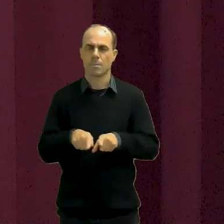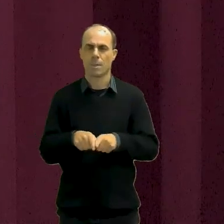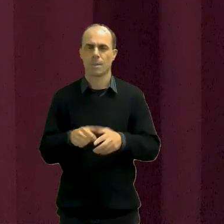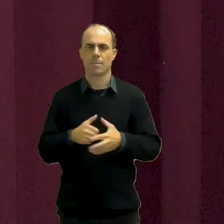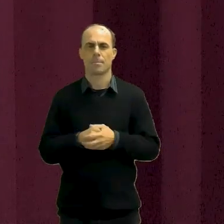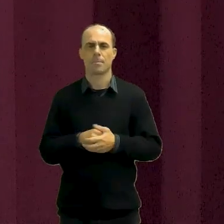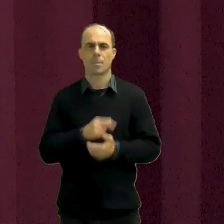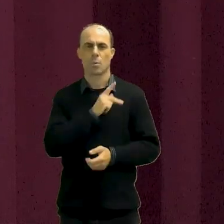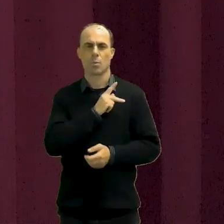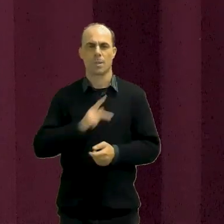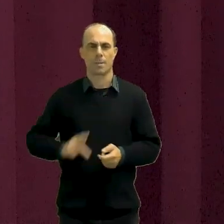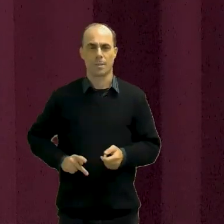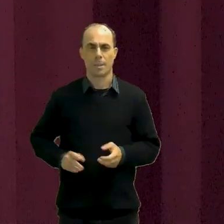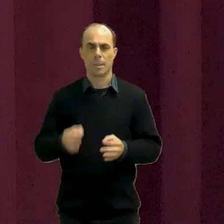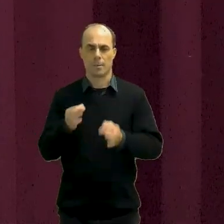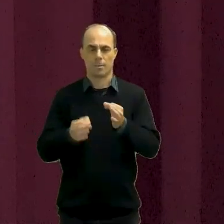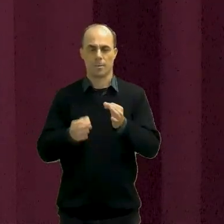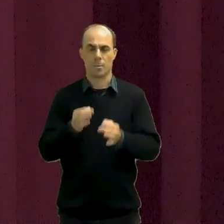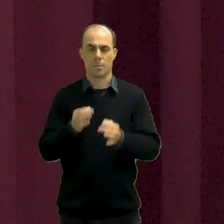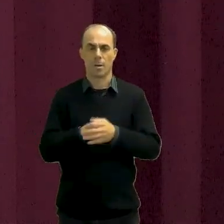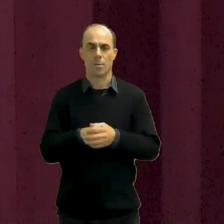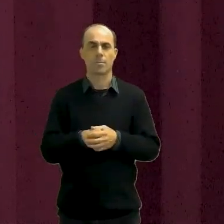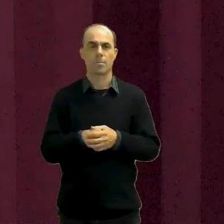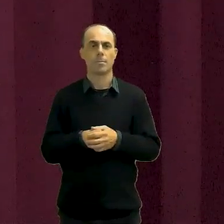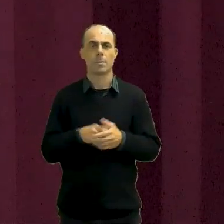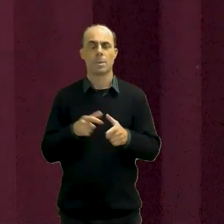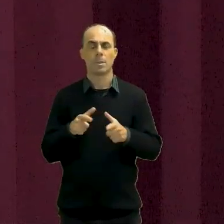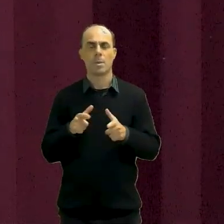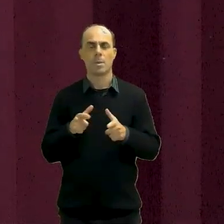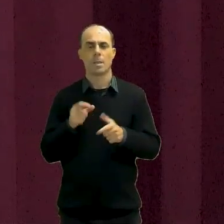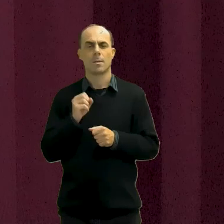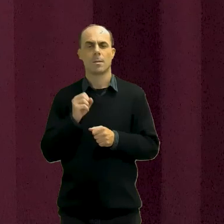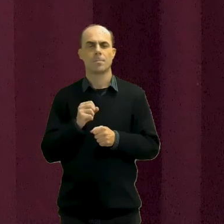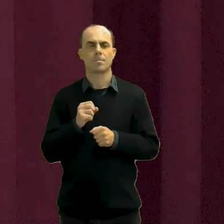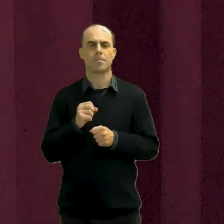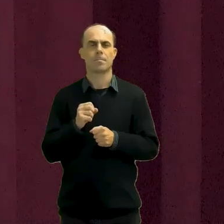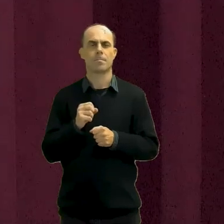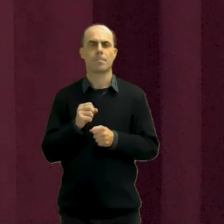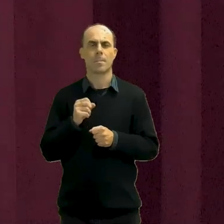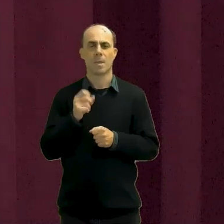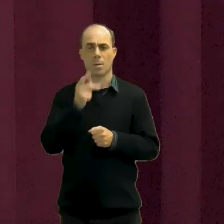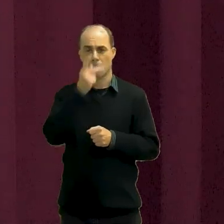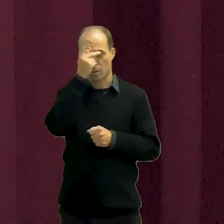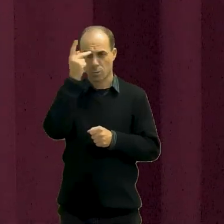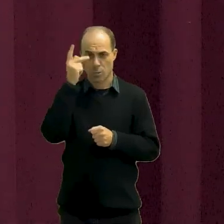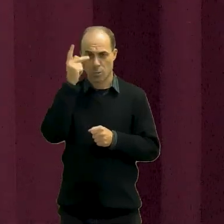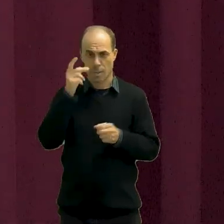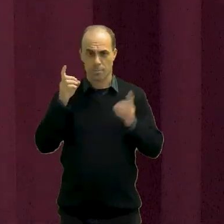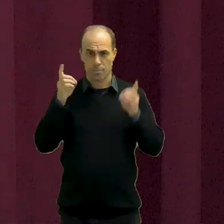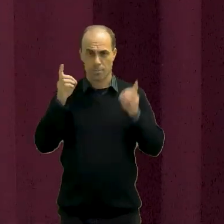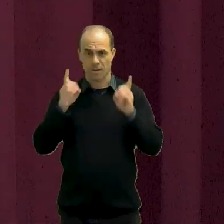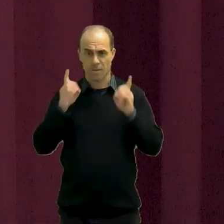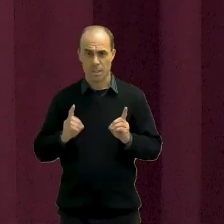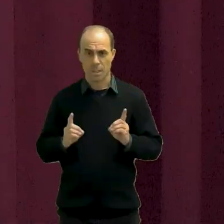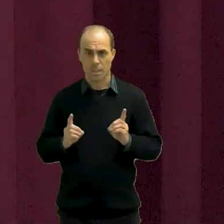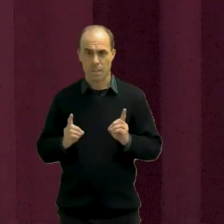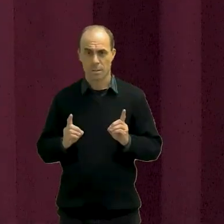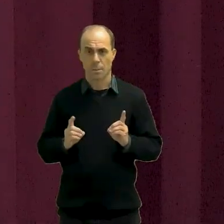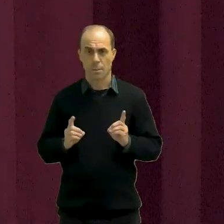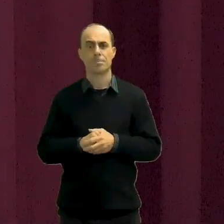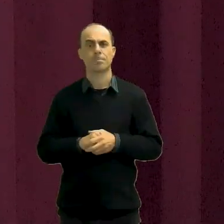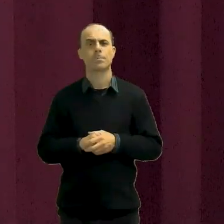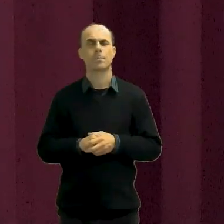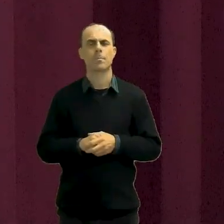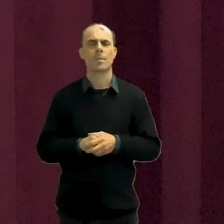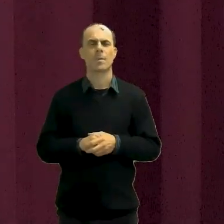eh a atua que é da questão da da pessoa com deficiência Então essa essa essa